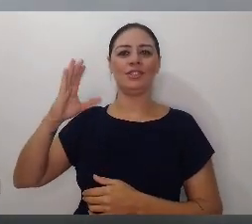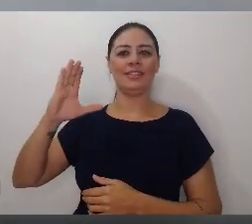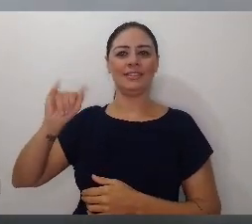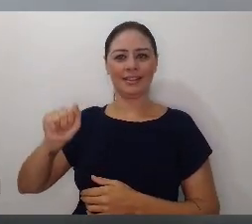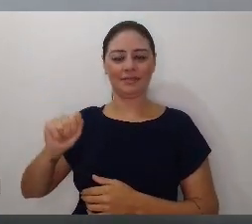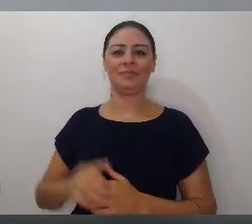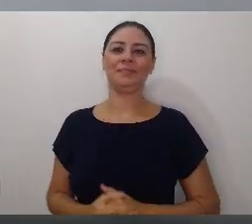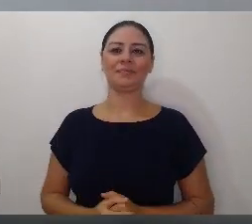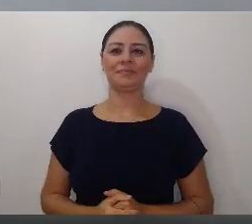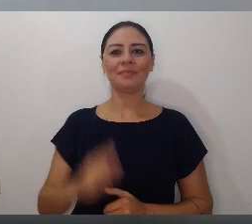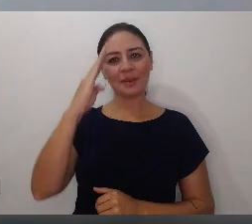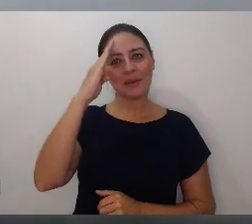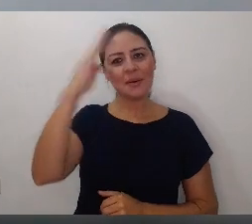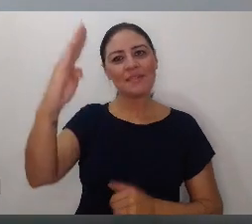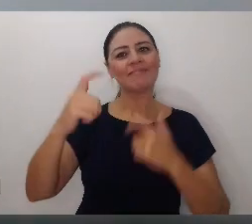boas-vindas.